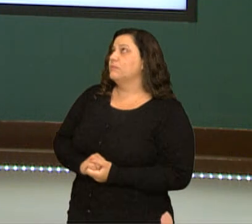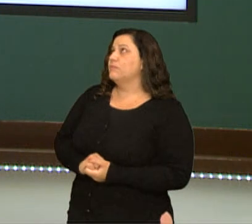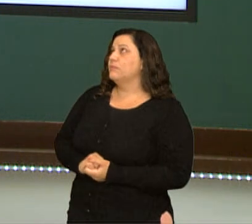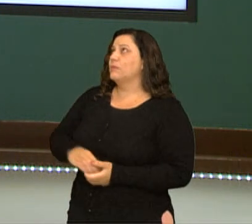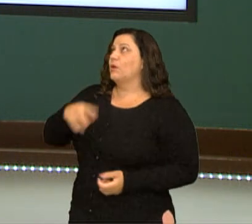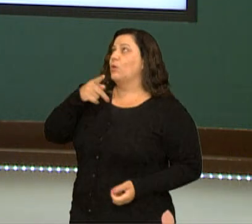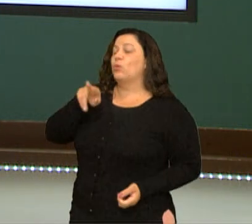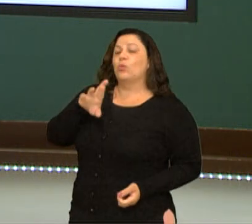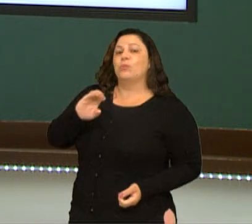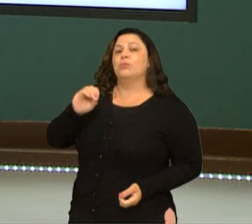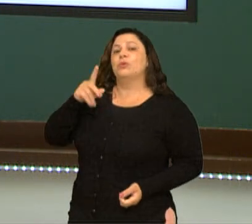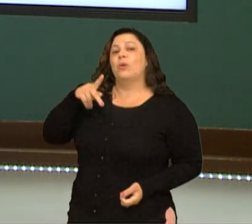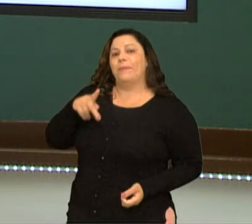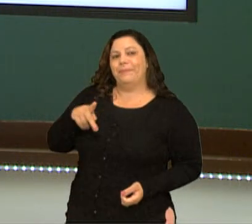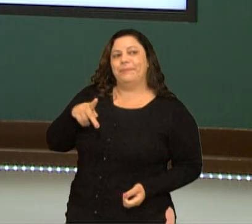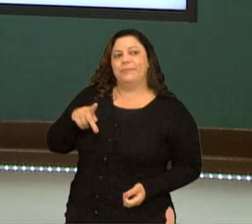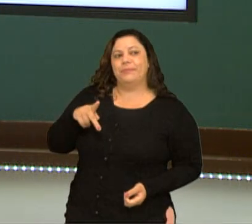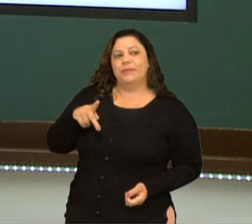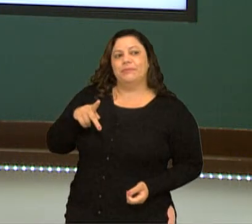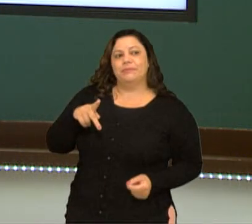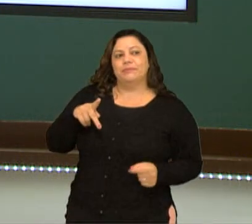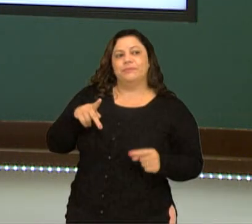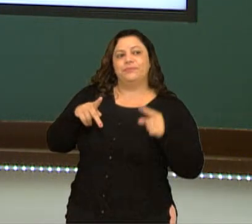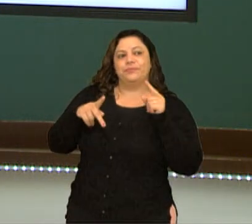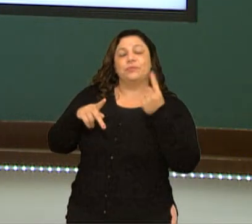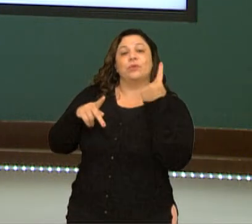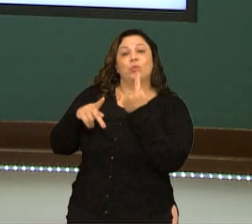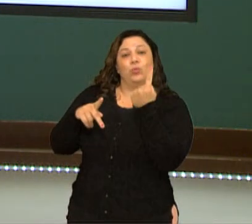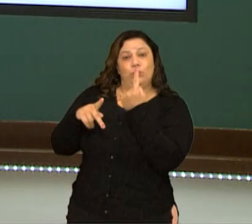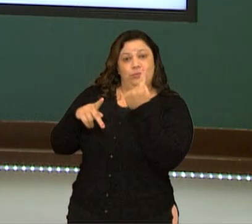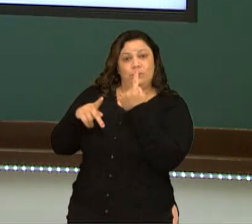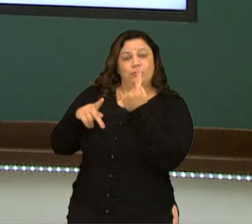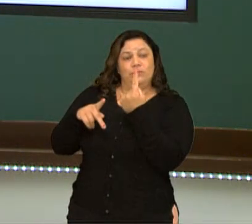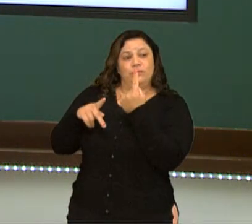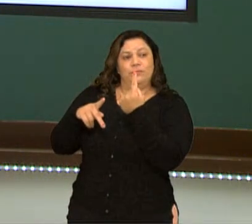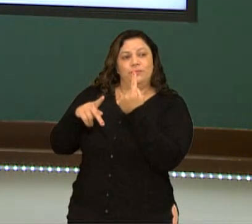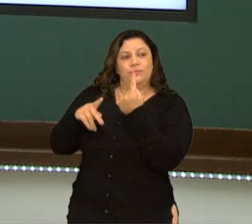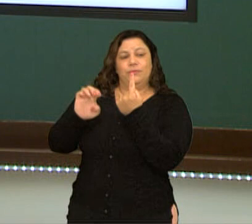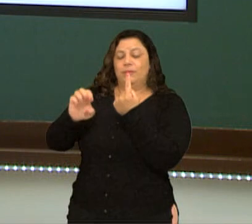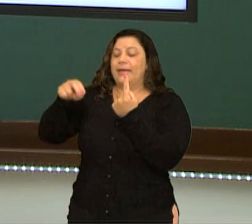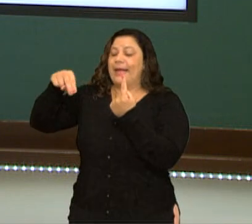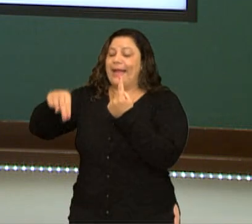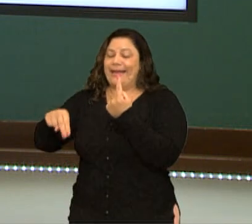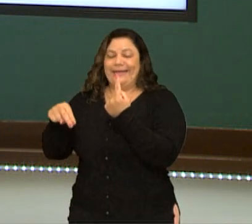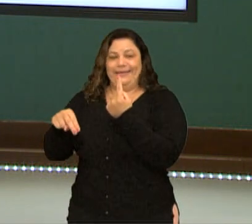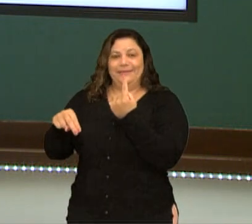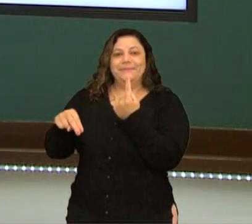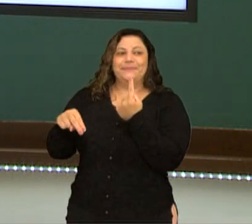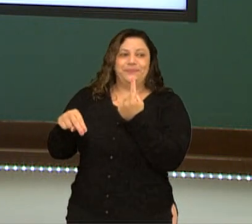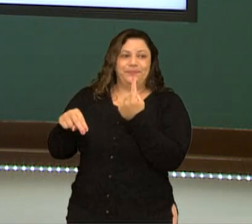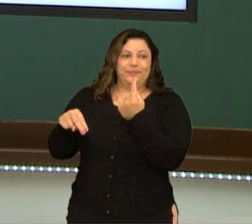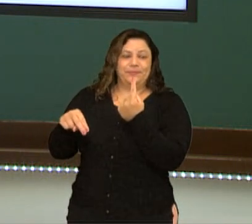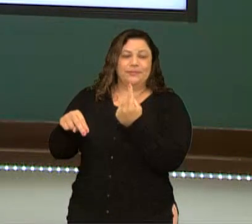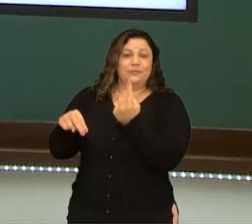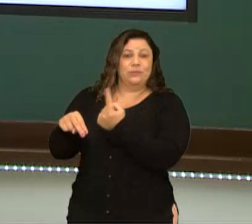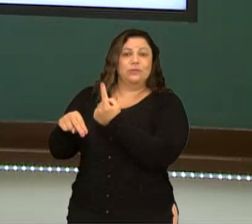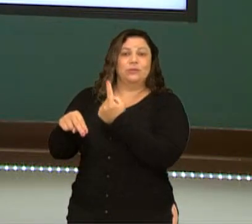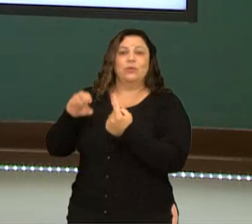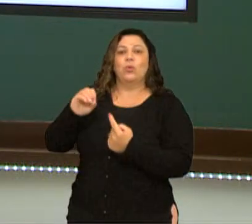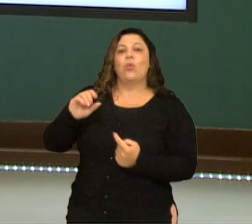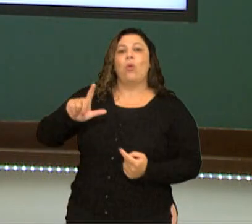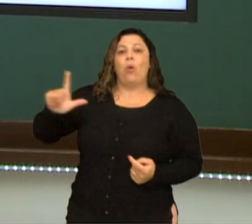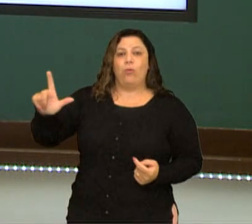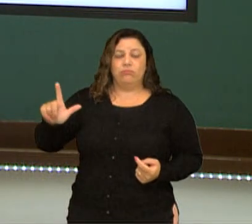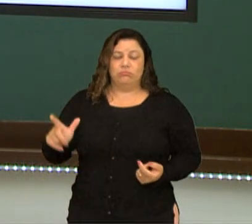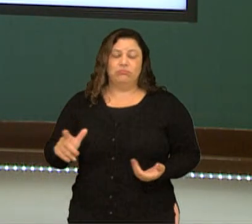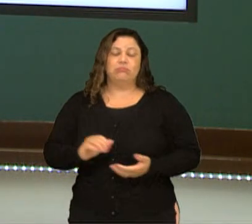prop 1-en. Esse 1 vai dar a posição da dupla ligação. E esse 1 na frente do ol vai dar